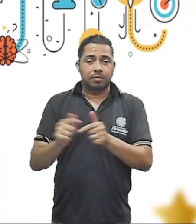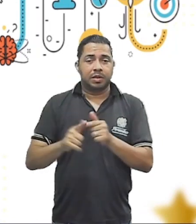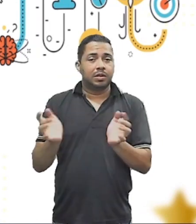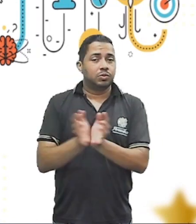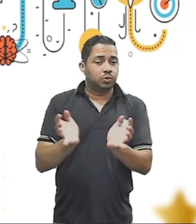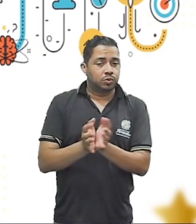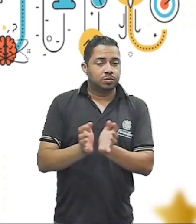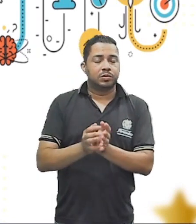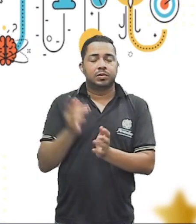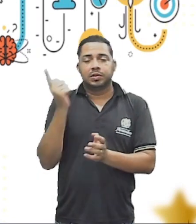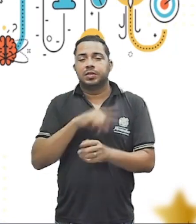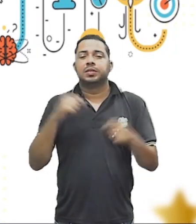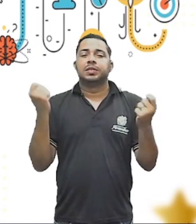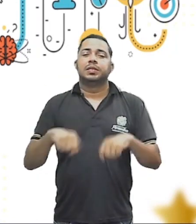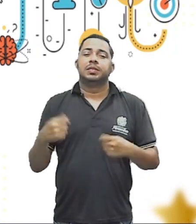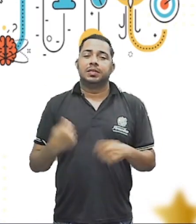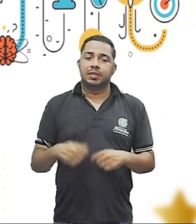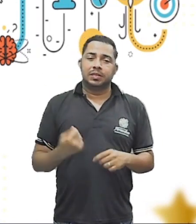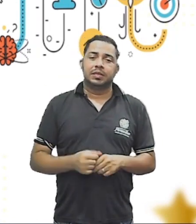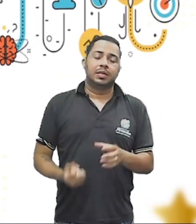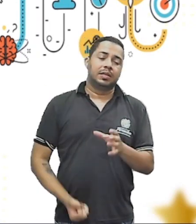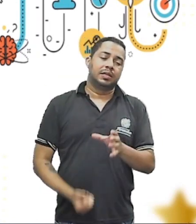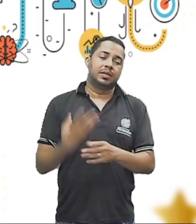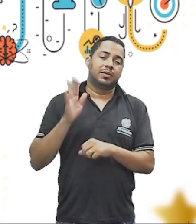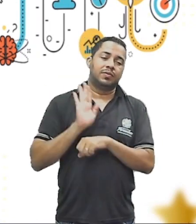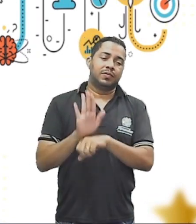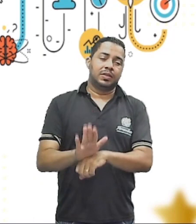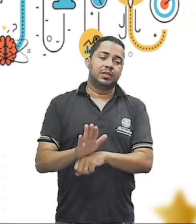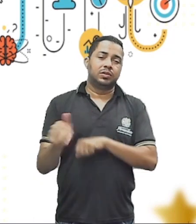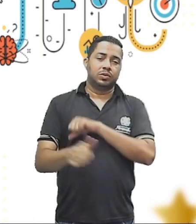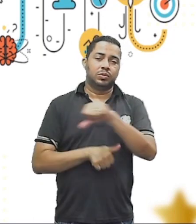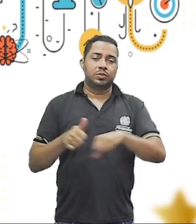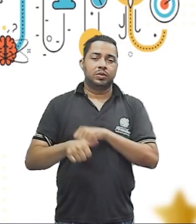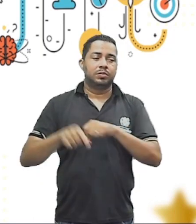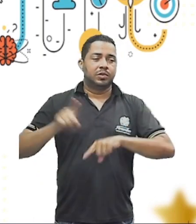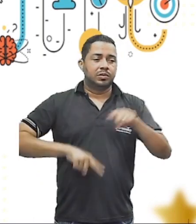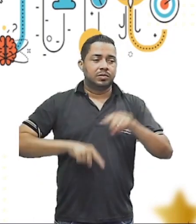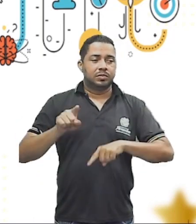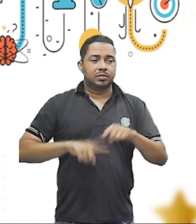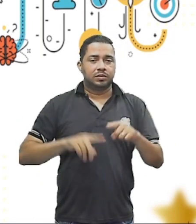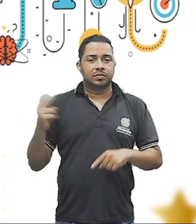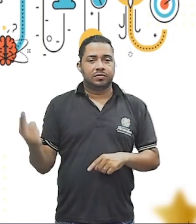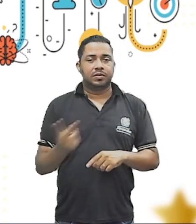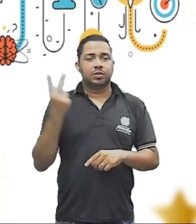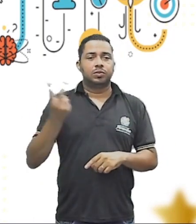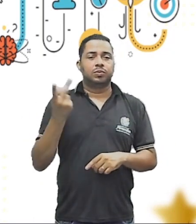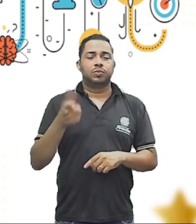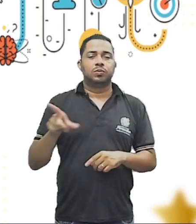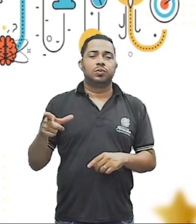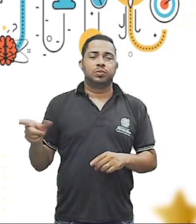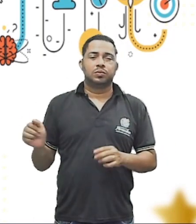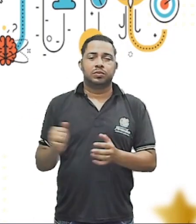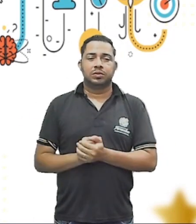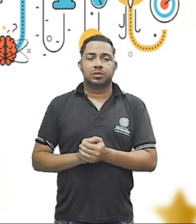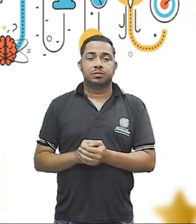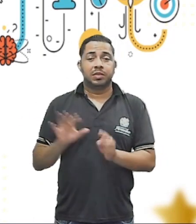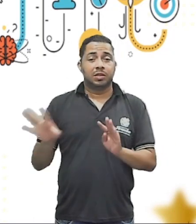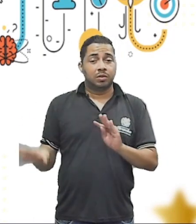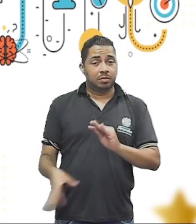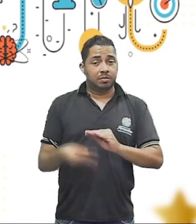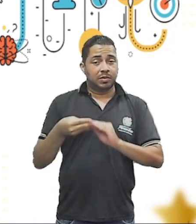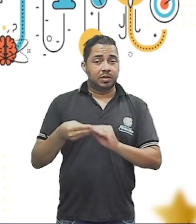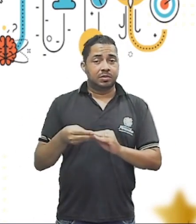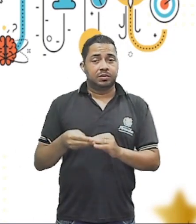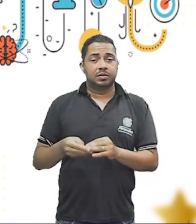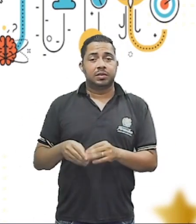e desejam através de criação, oferta e troca de produtos de valor com outros. Para complementar e a gente